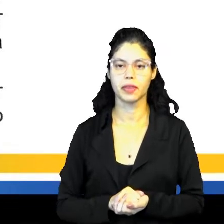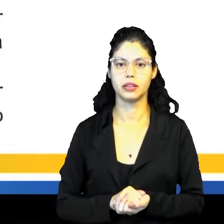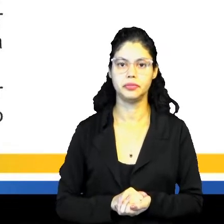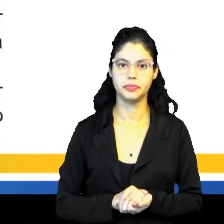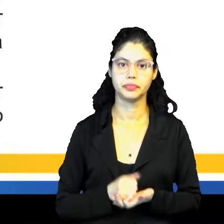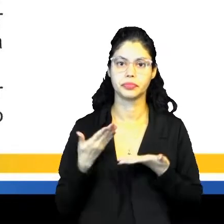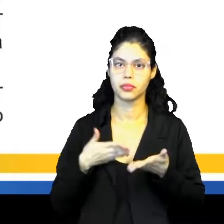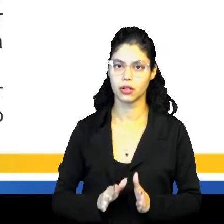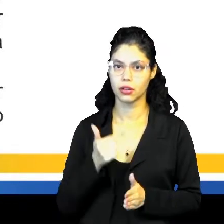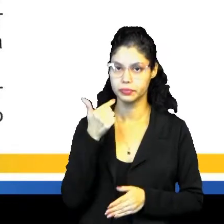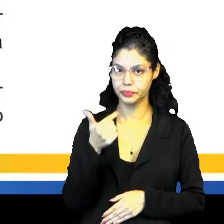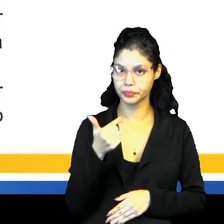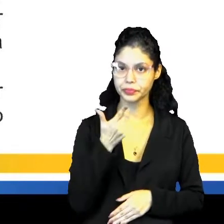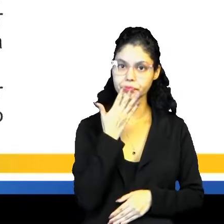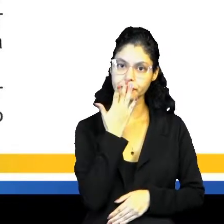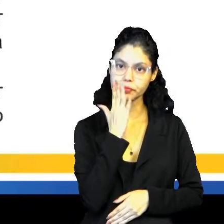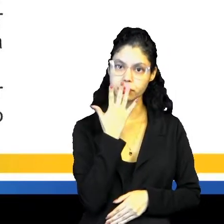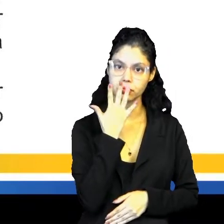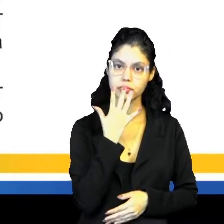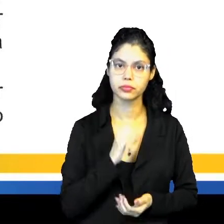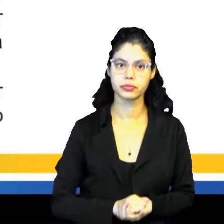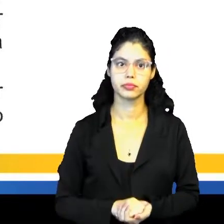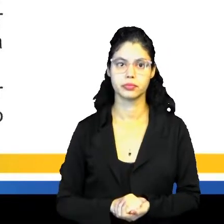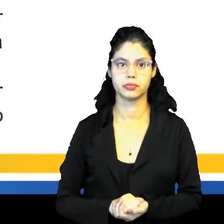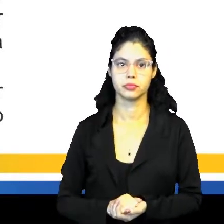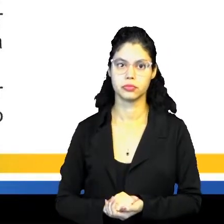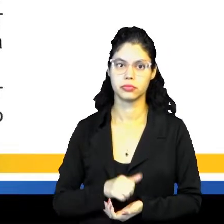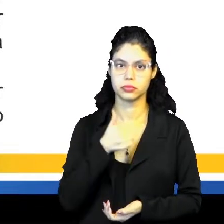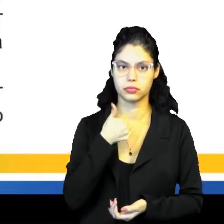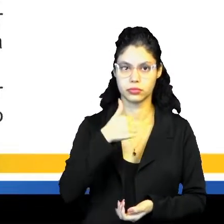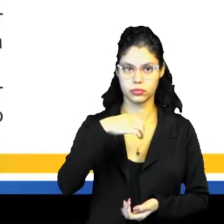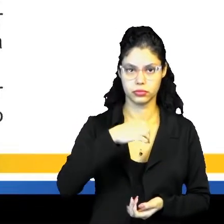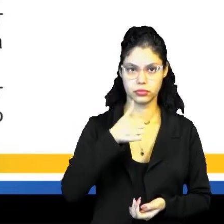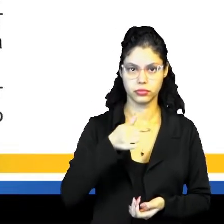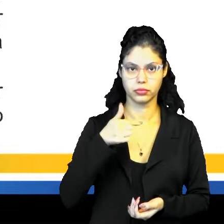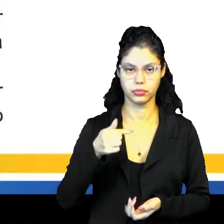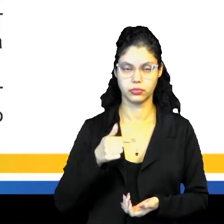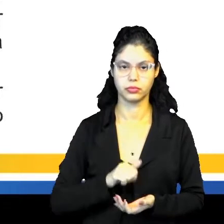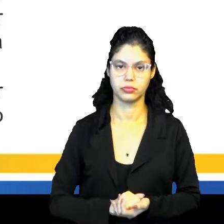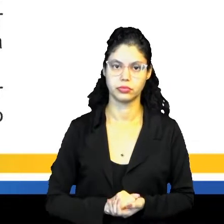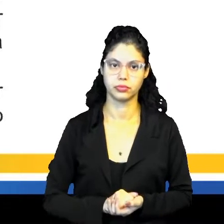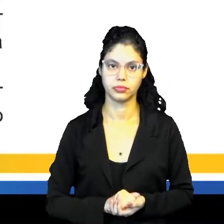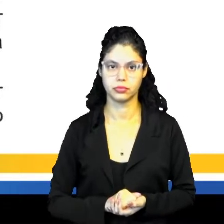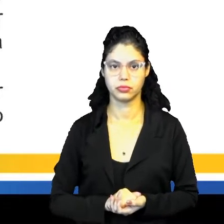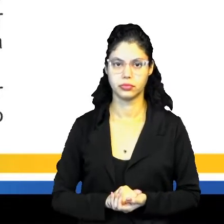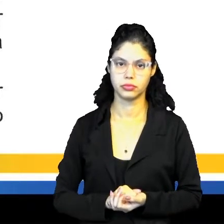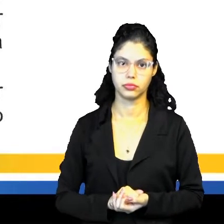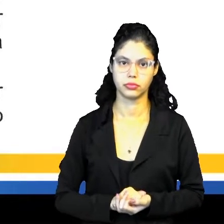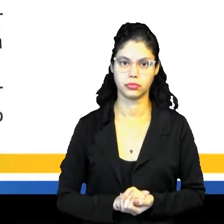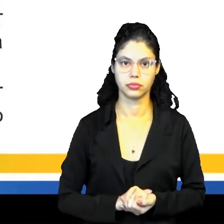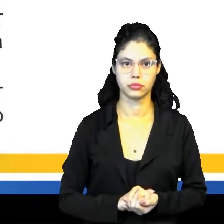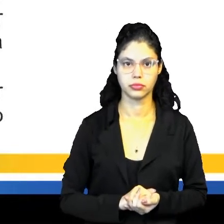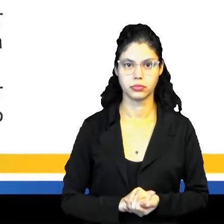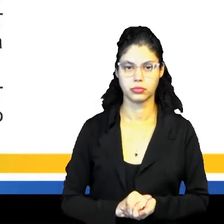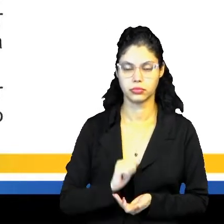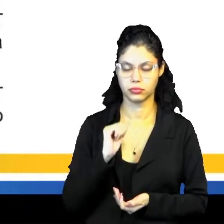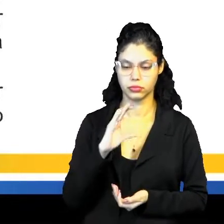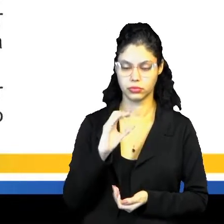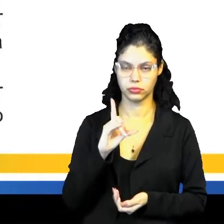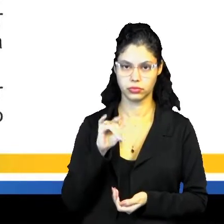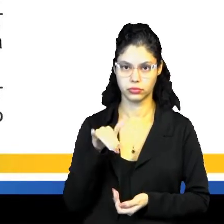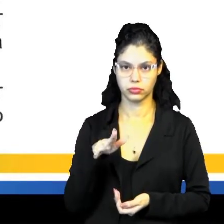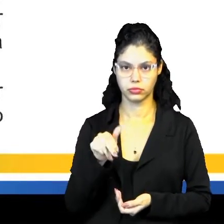ou seja, nasceu de 2 de fevereiro de 1977, né? Em Barranquilla, Colômbia.